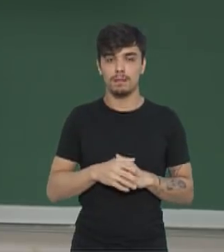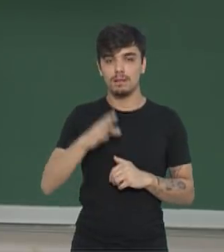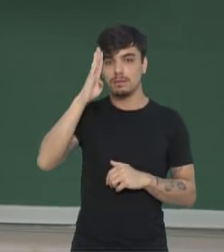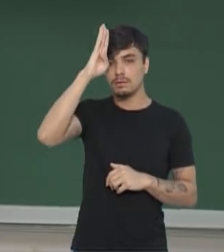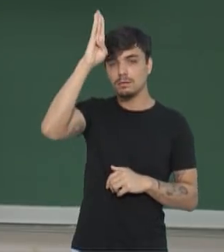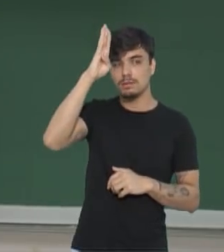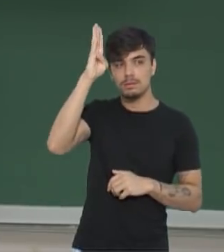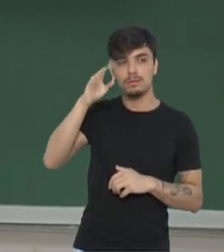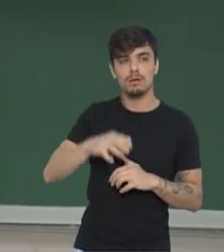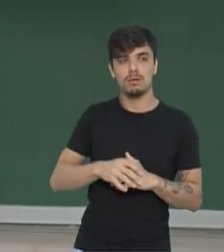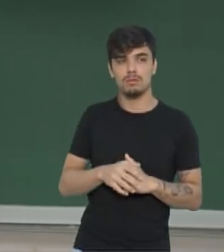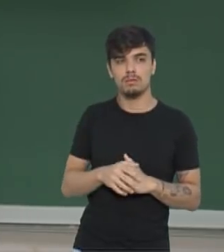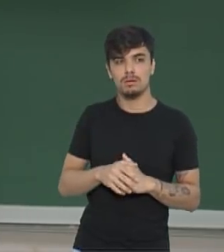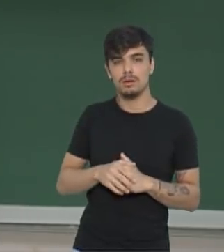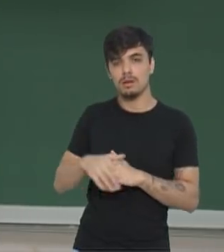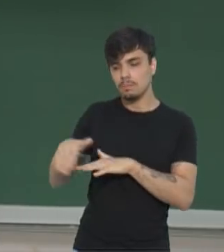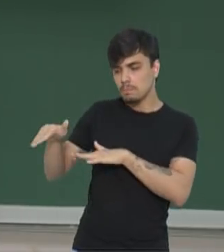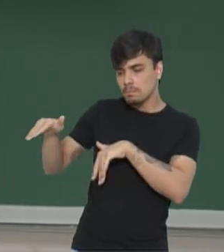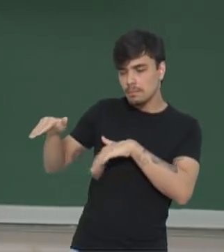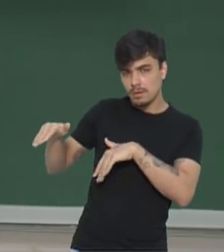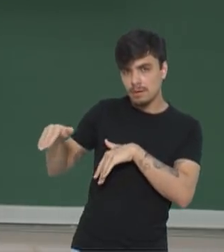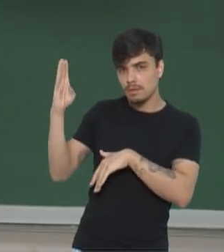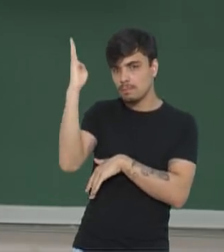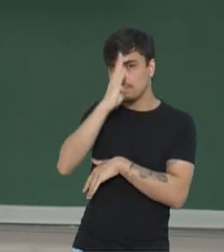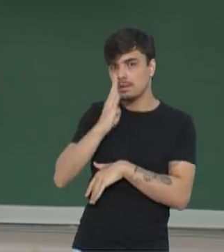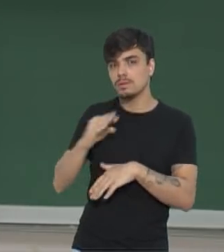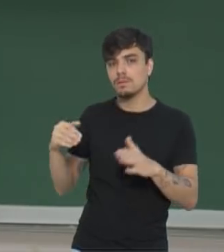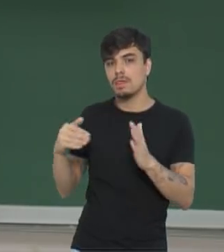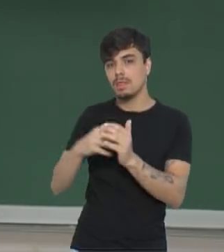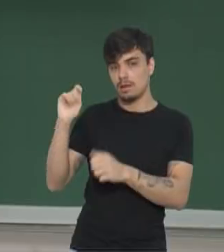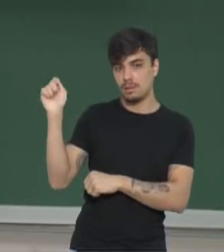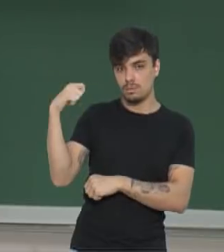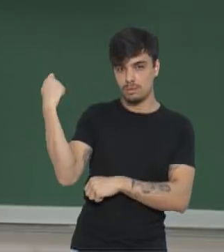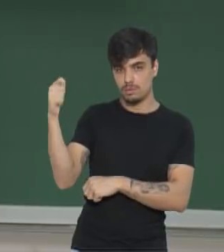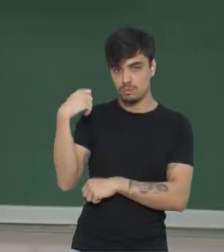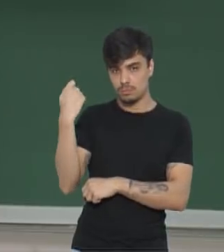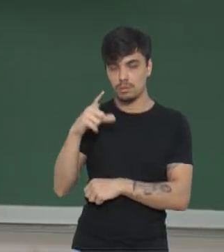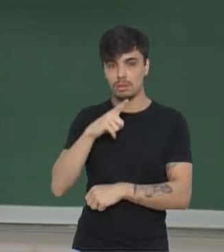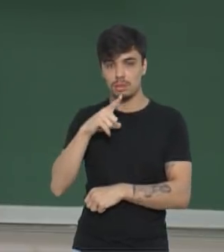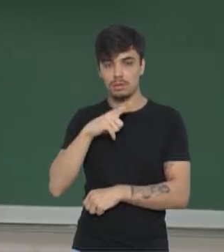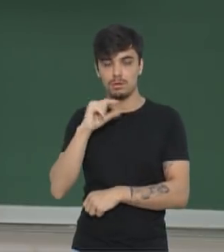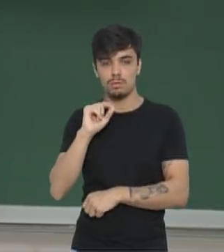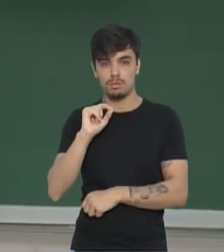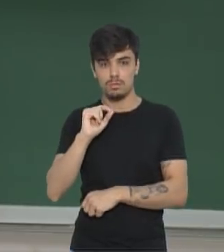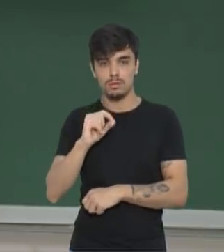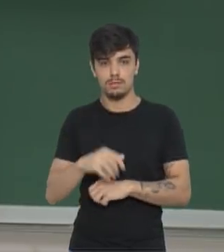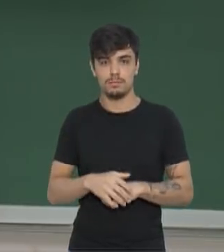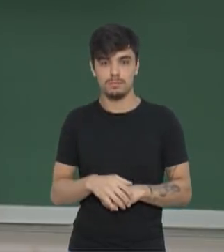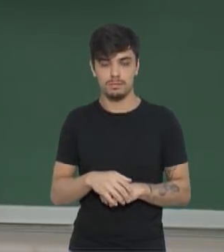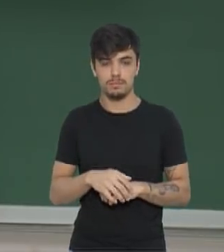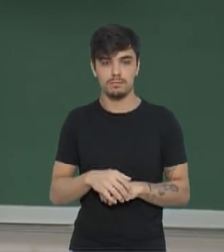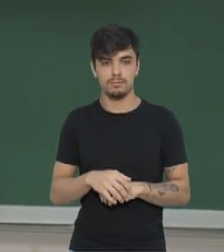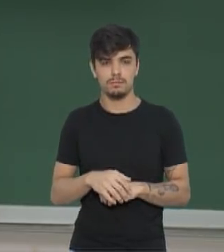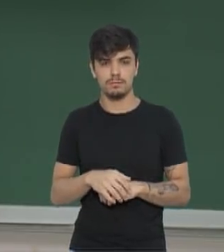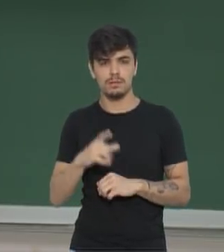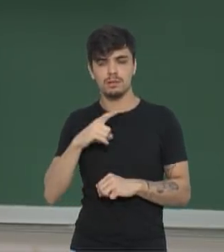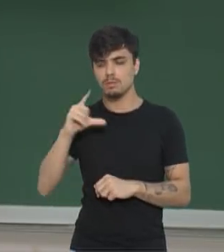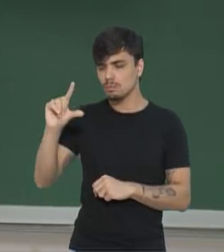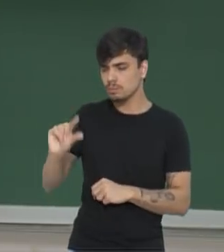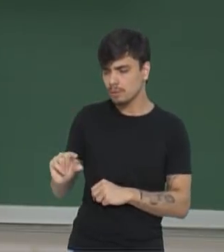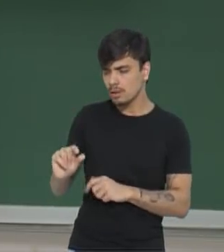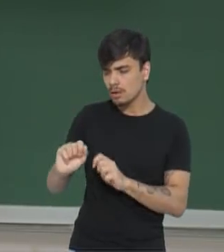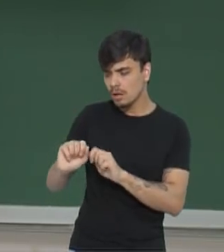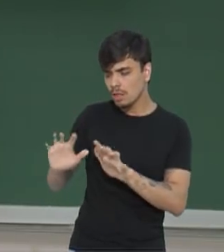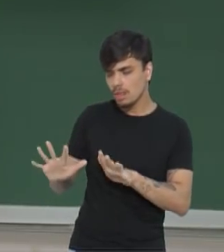o litoral do Brasil até o Rio Grande do Sul, você tem uma percentagem muito pequena, está muito claro. Agora, se você